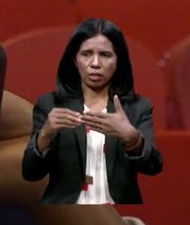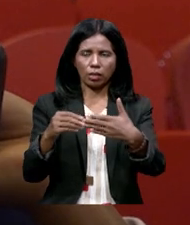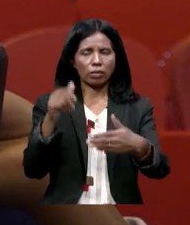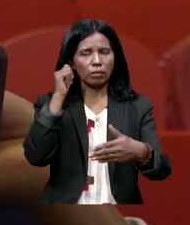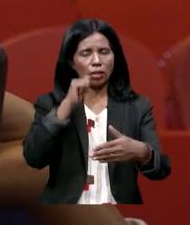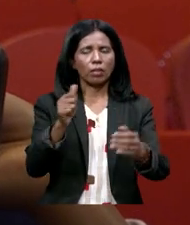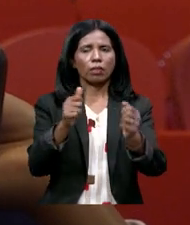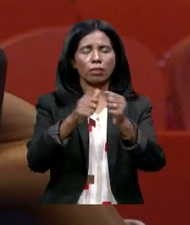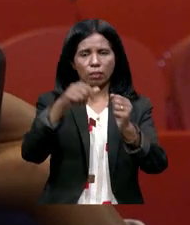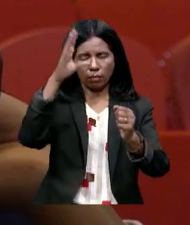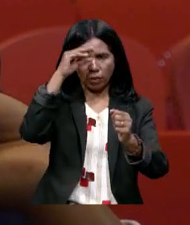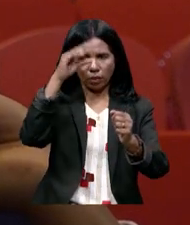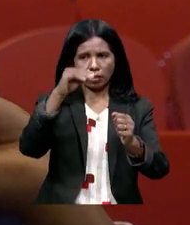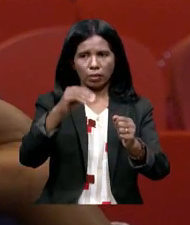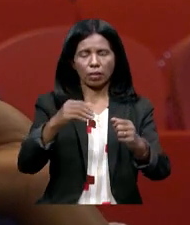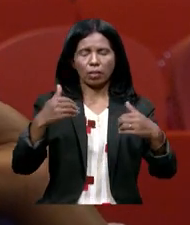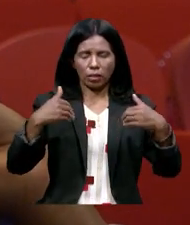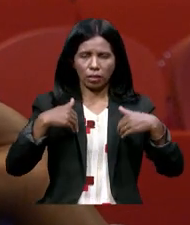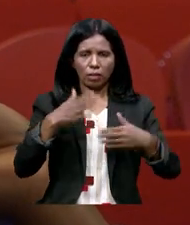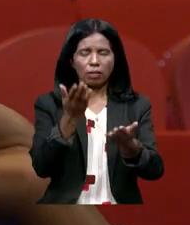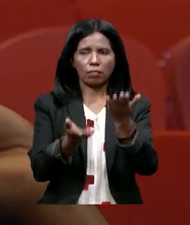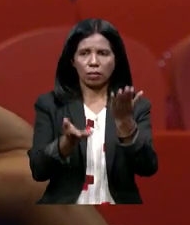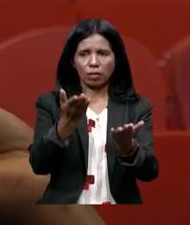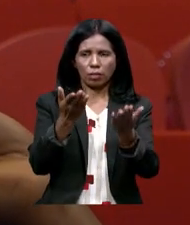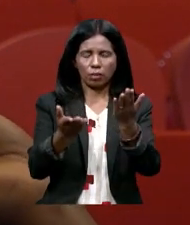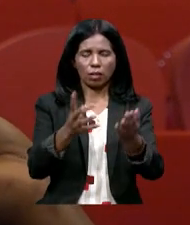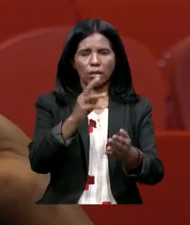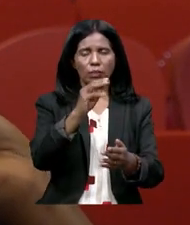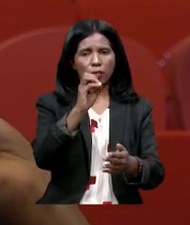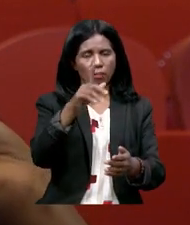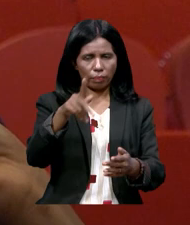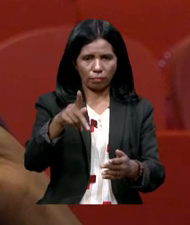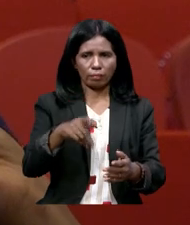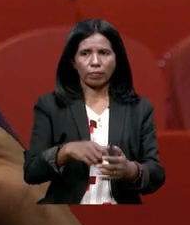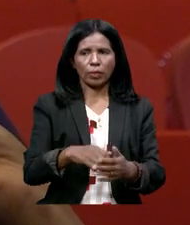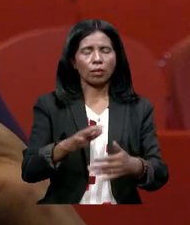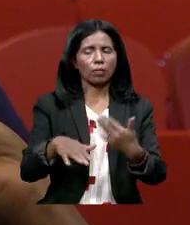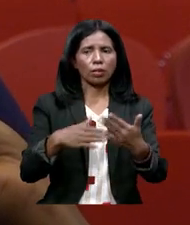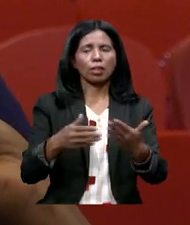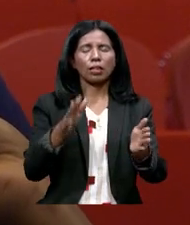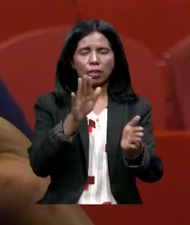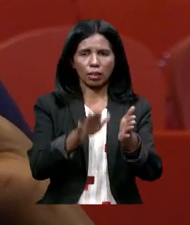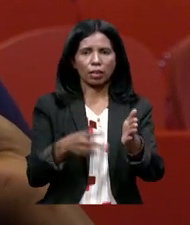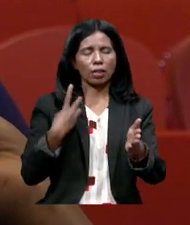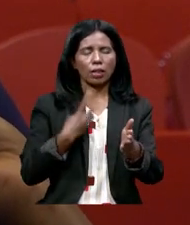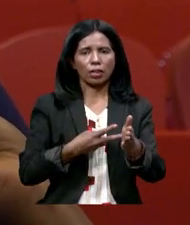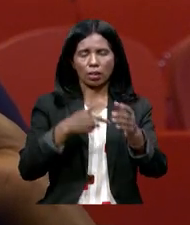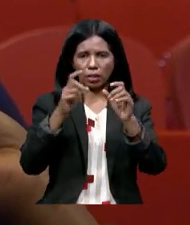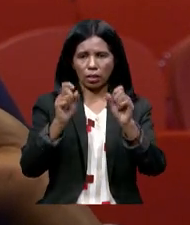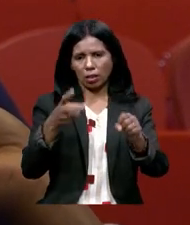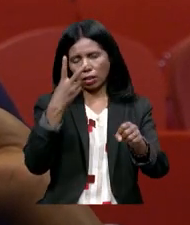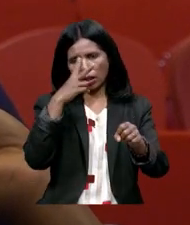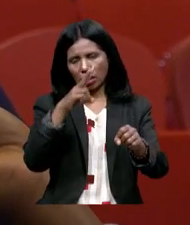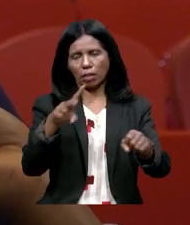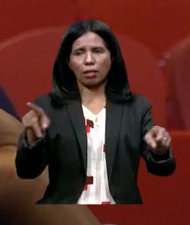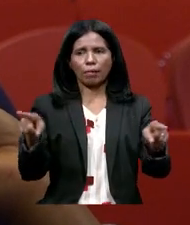né? Quase ia uma balanço, ia obras públicas. Vou dizer que aqui, né? E tá tem que haré uma